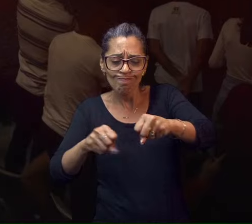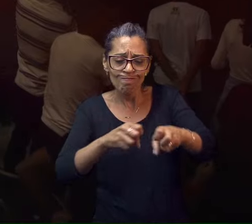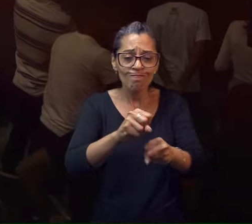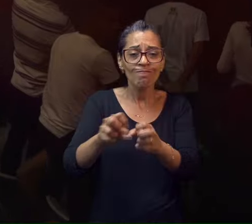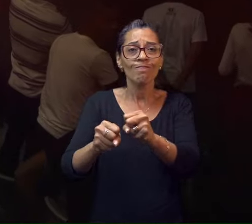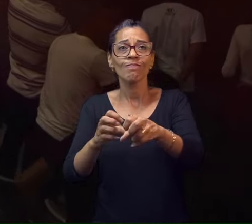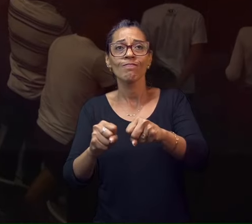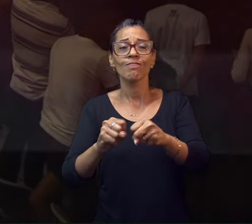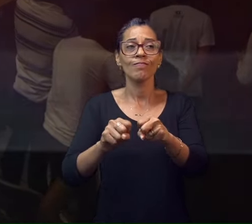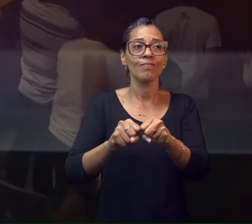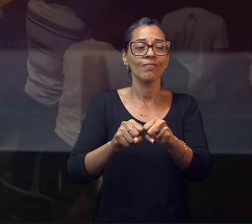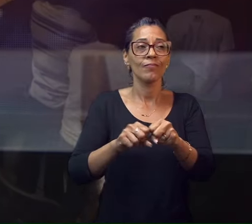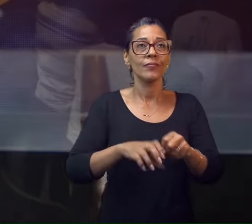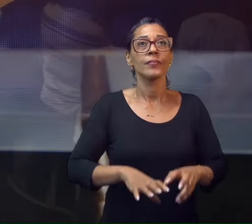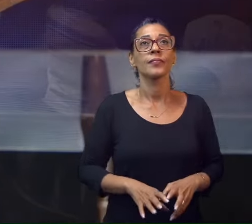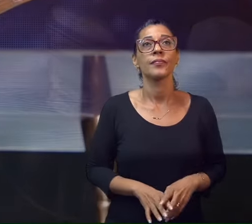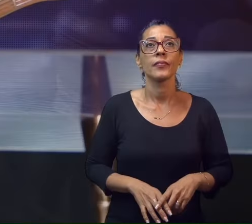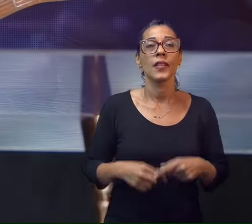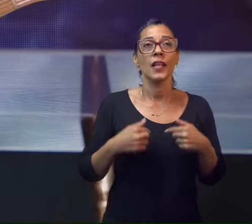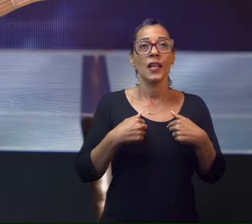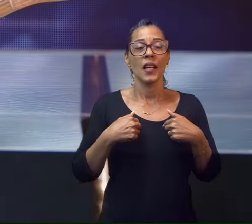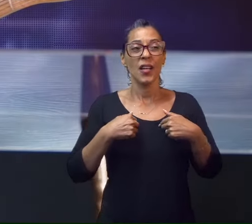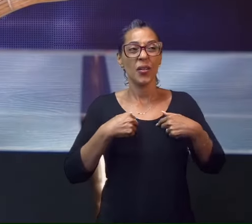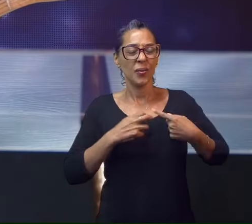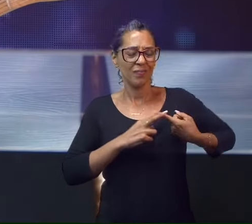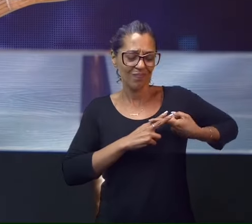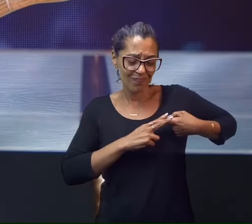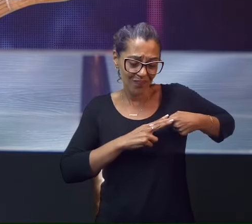quebra minha vida